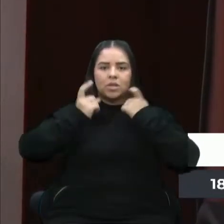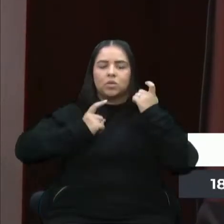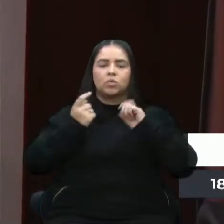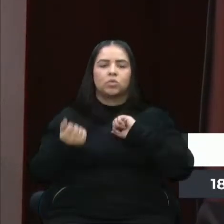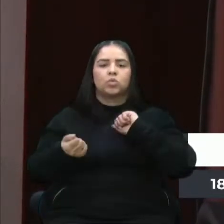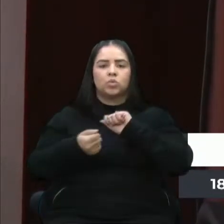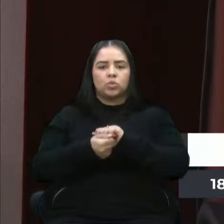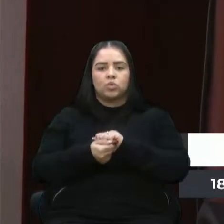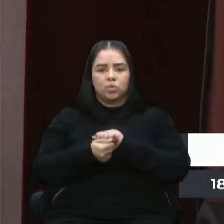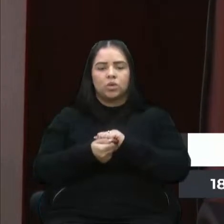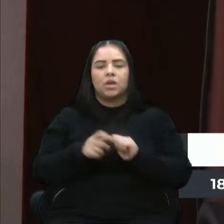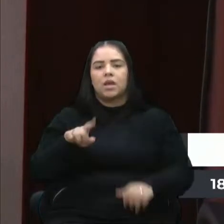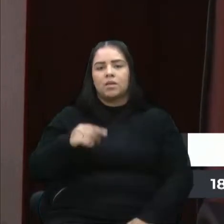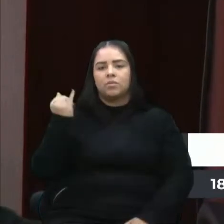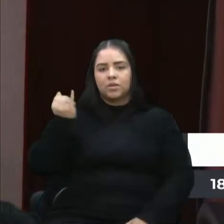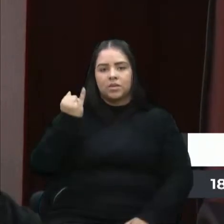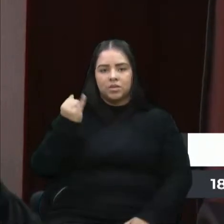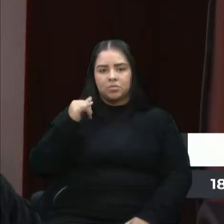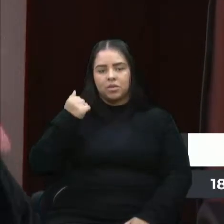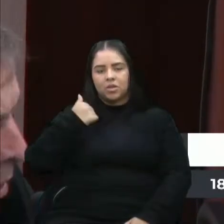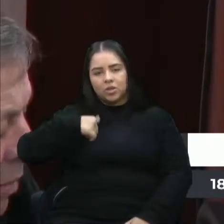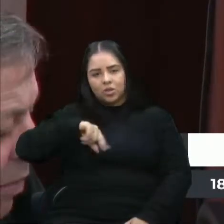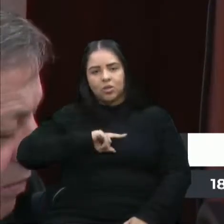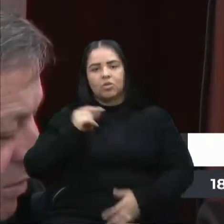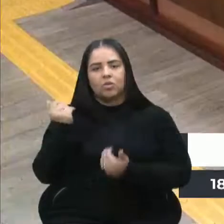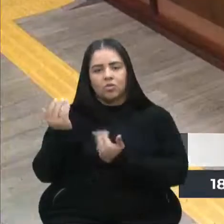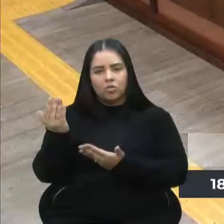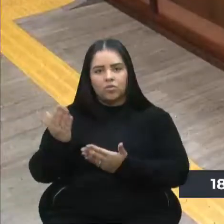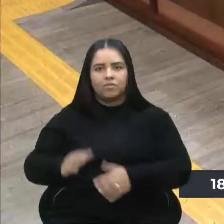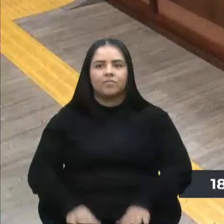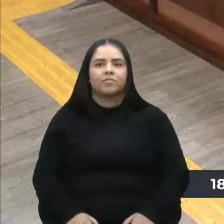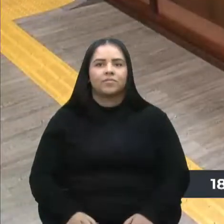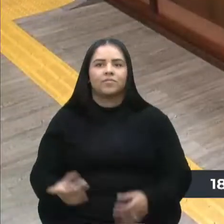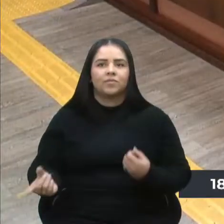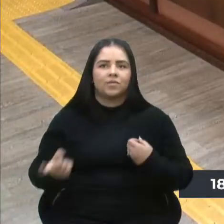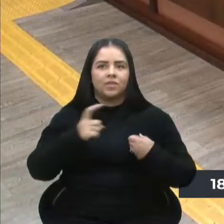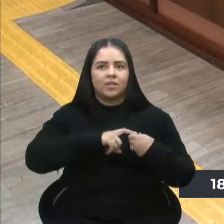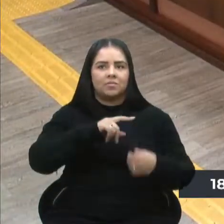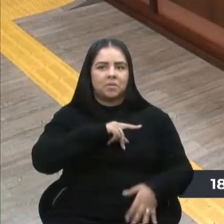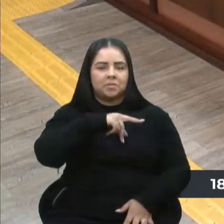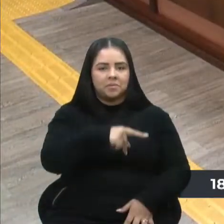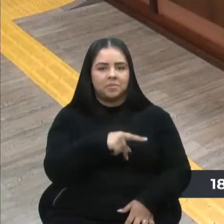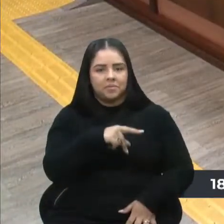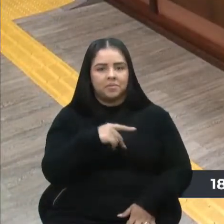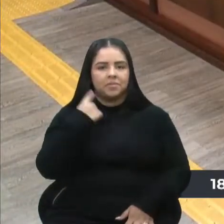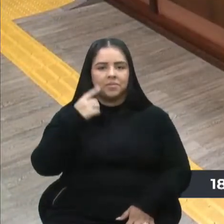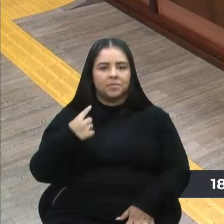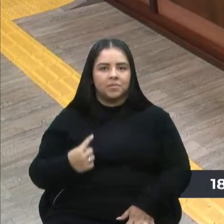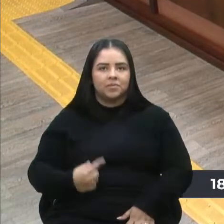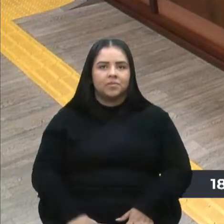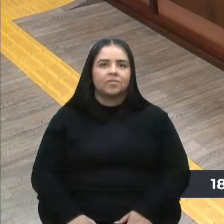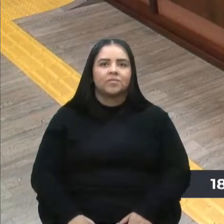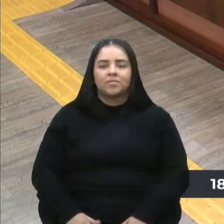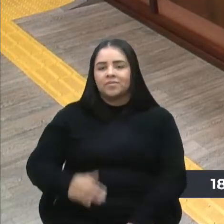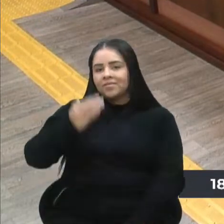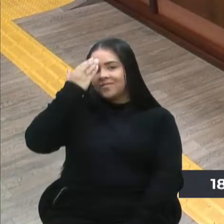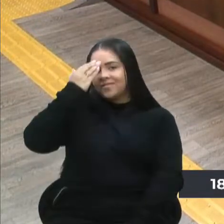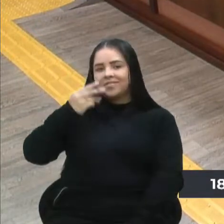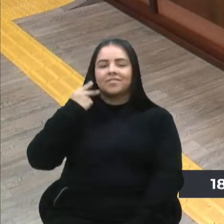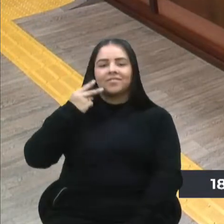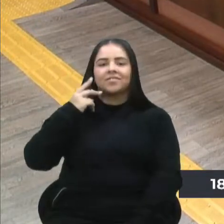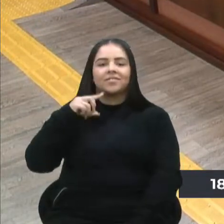que é importante para a nossa juventude. Obrigada. Devolvo os trabalhos para a presidente Denise. Obrigada, vereadora